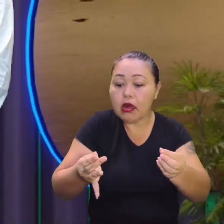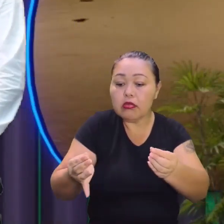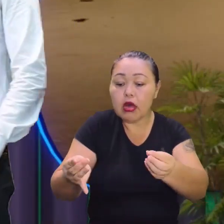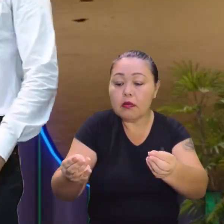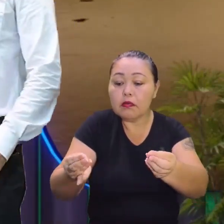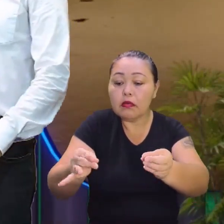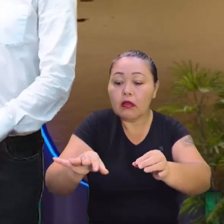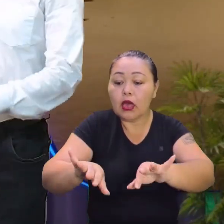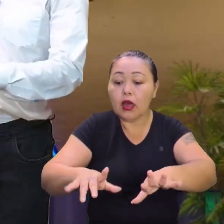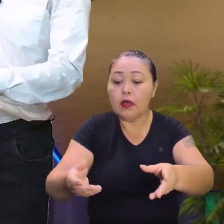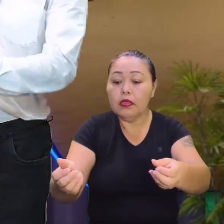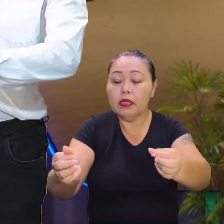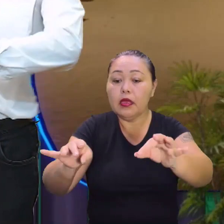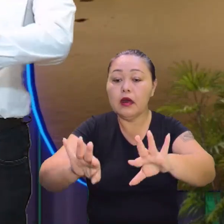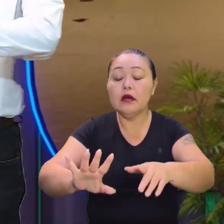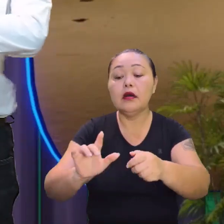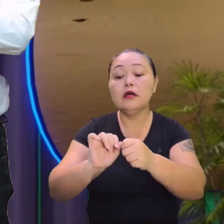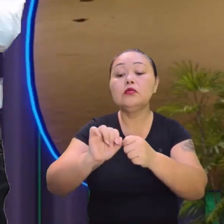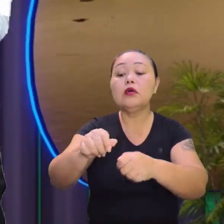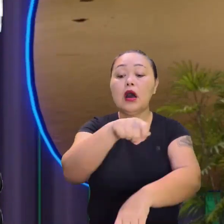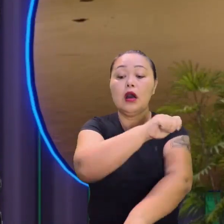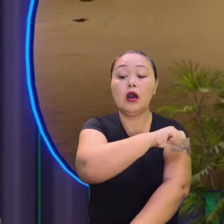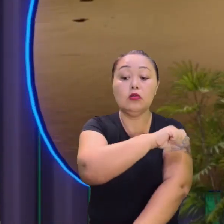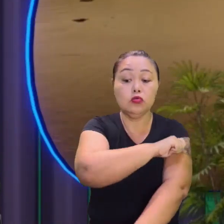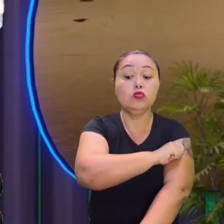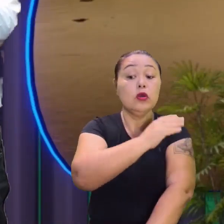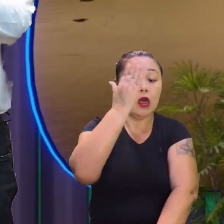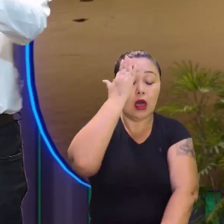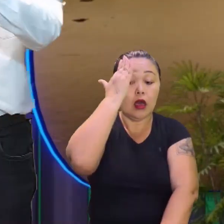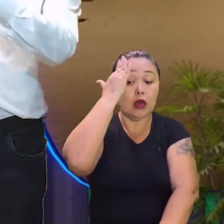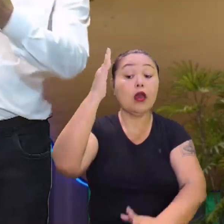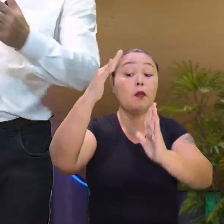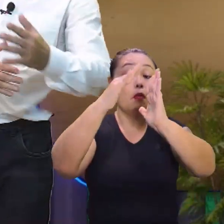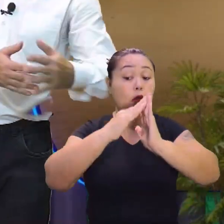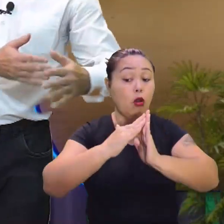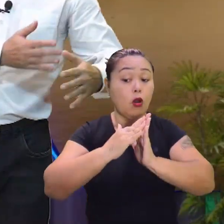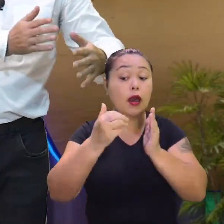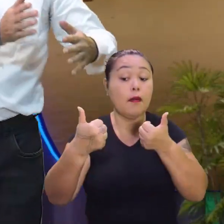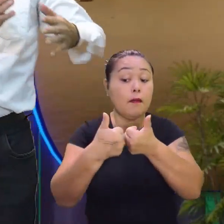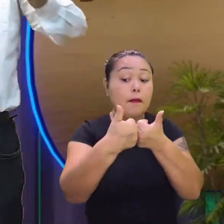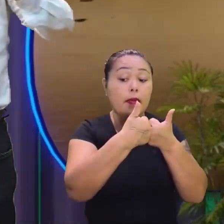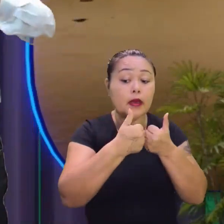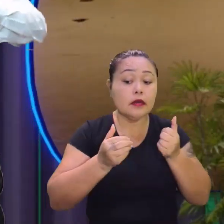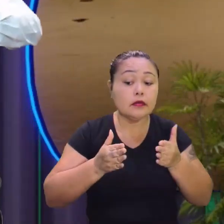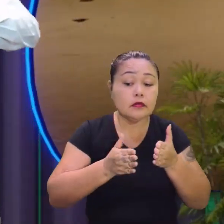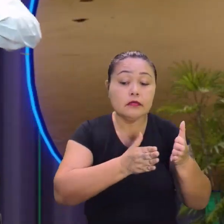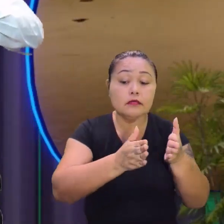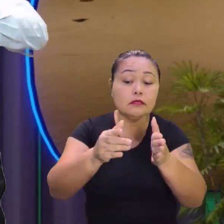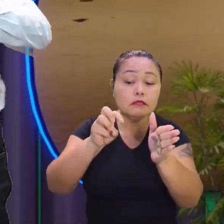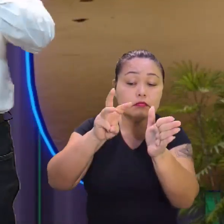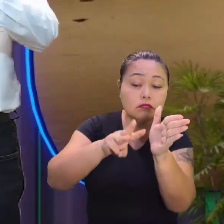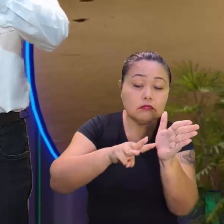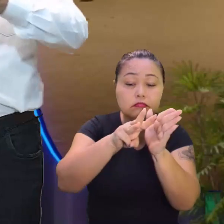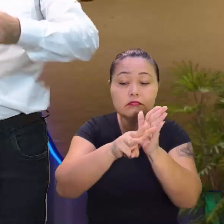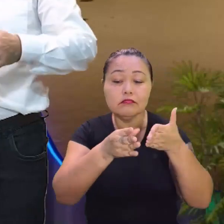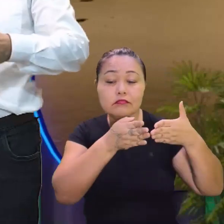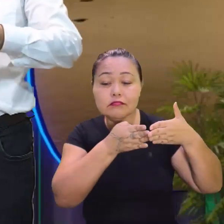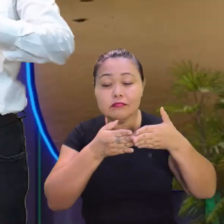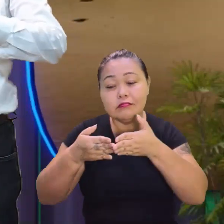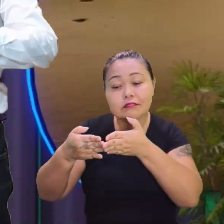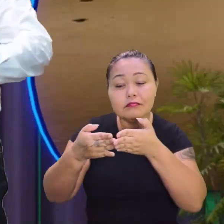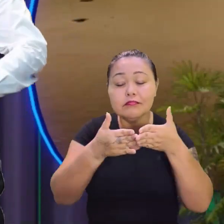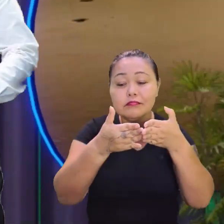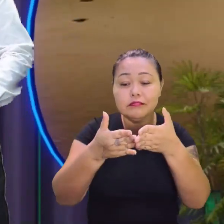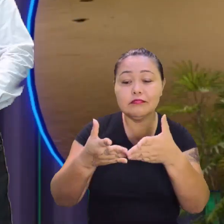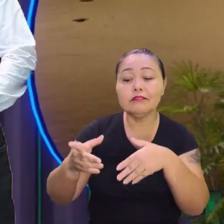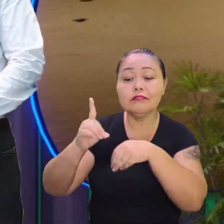né? Só quem sabe dos nossos alunos são aqueles que são ribeirinhos, que estão ali descendo o Rio Madeira, ali exatamente, nos